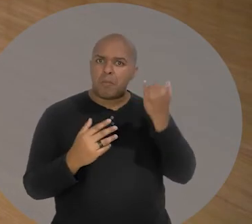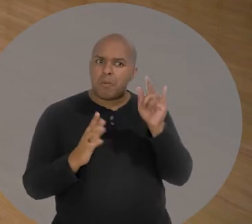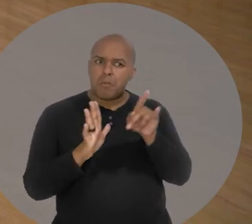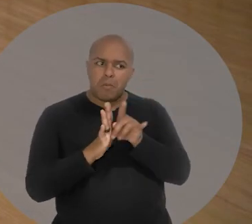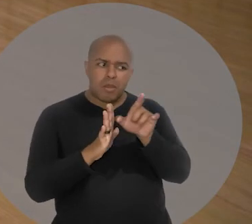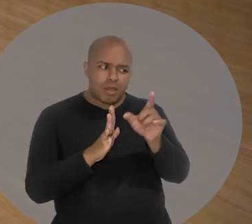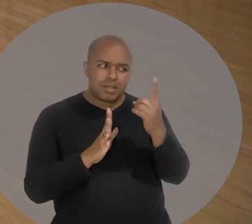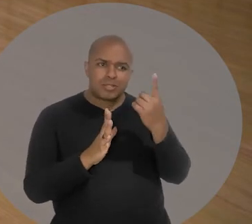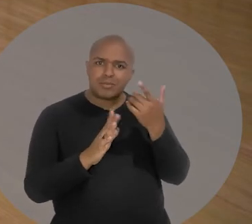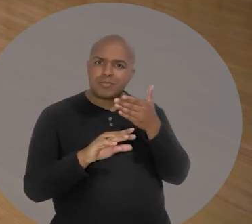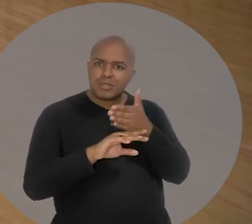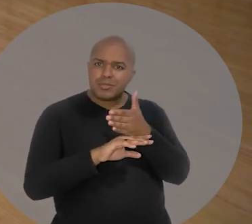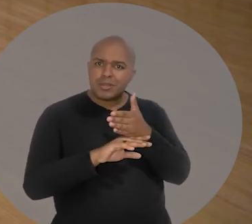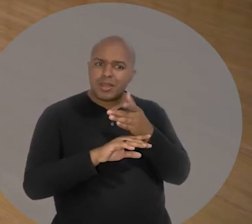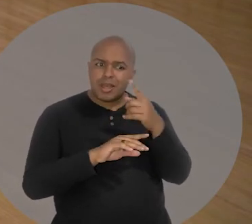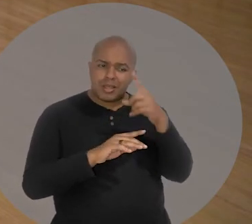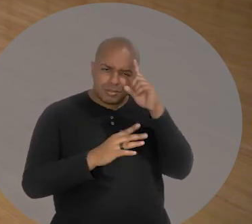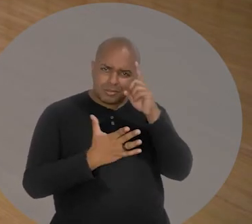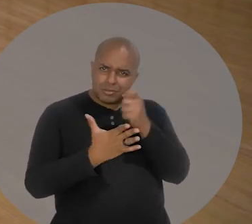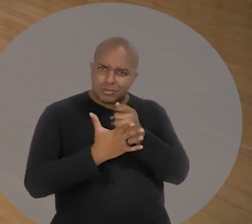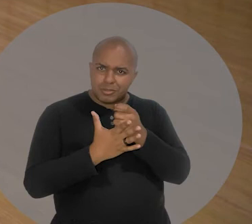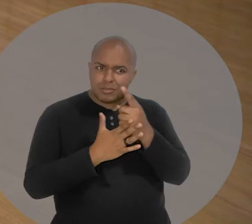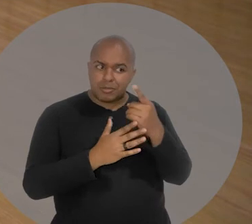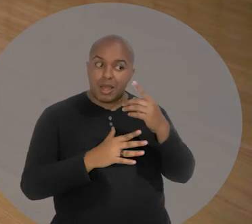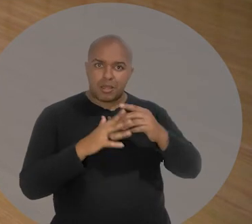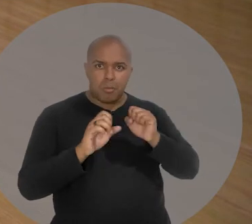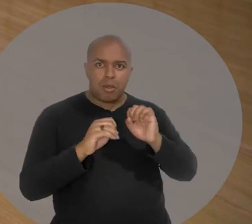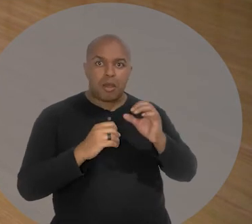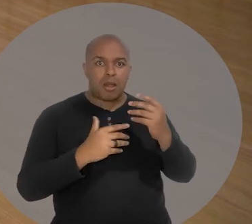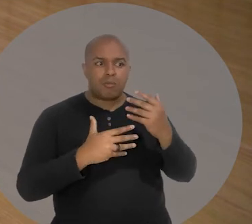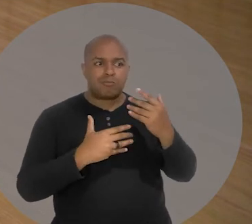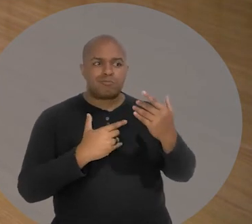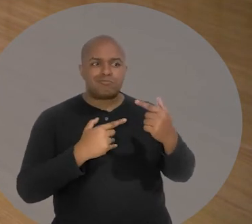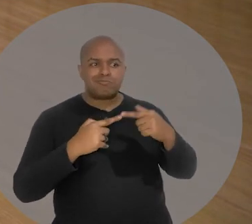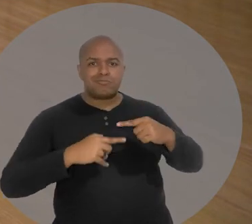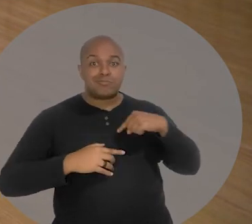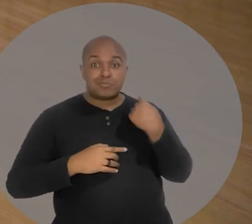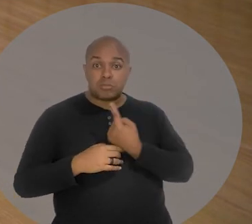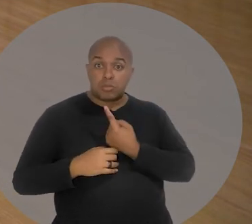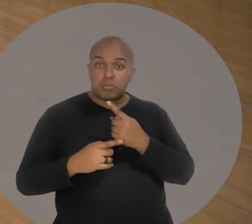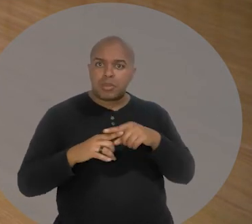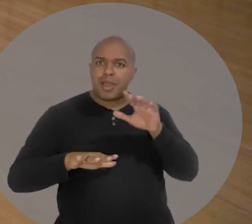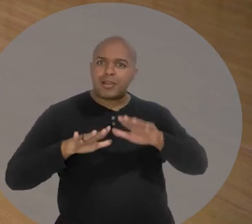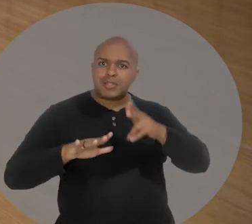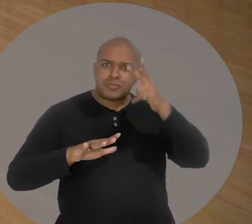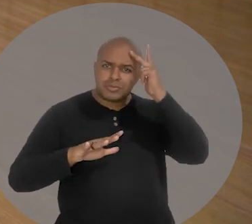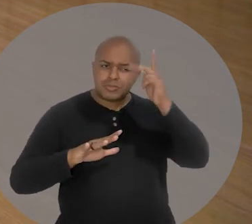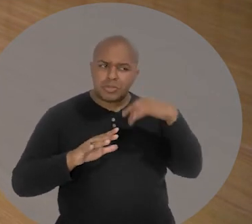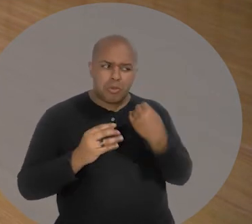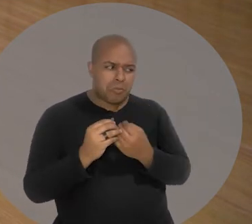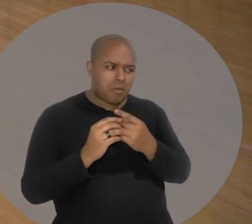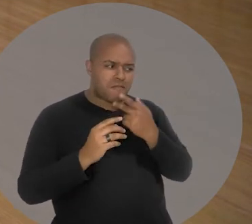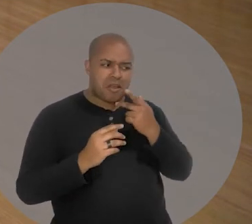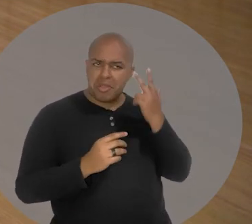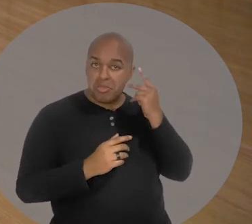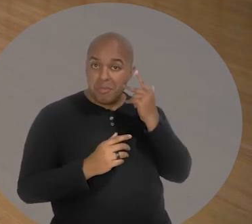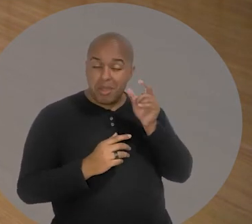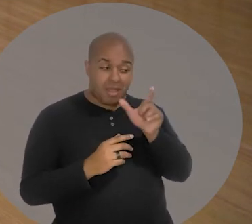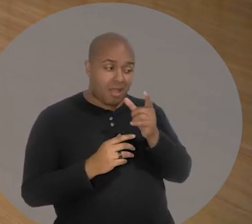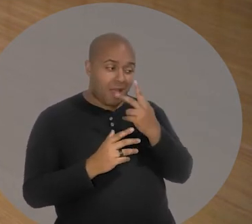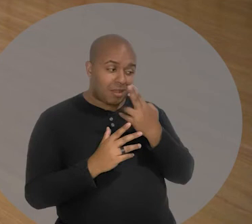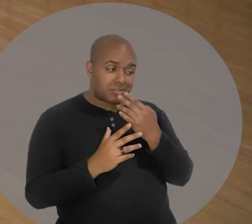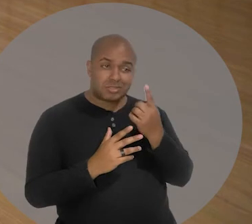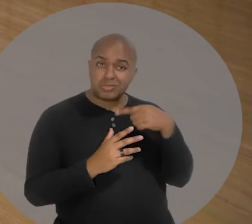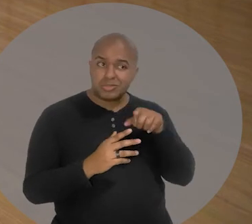gente participe das decisões que vão nos afetar, porque muitas vezes as pessoas ditas normais, elas acham que